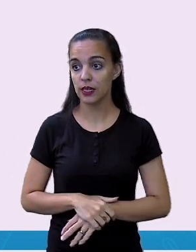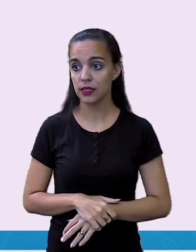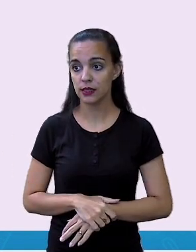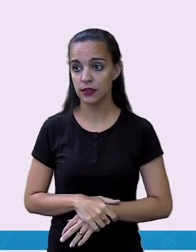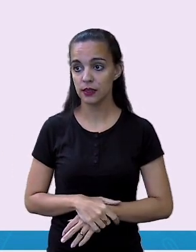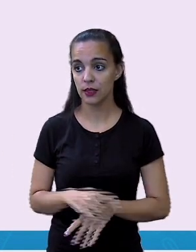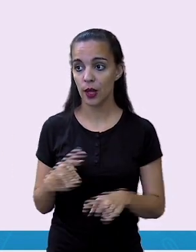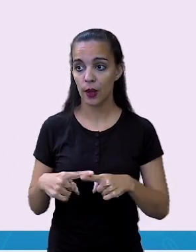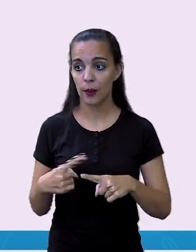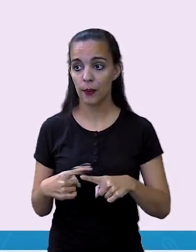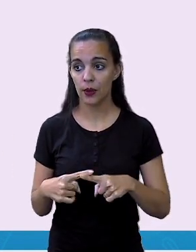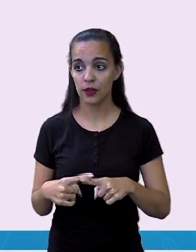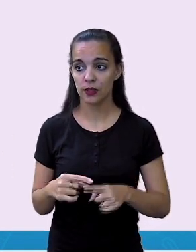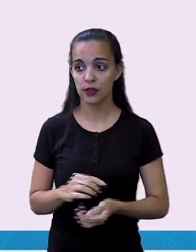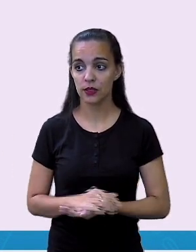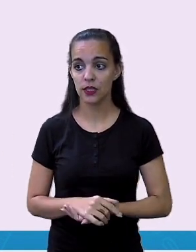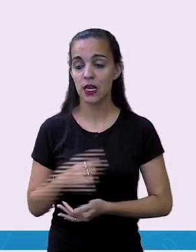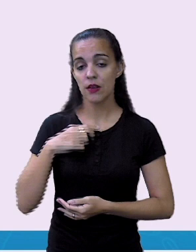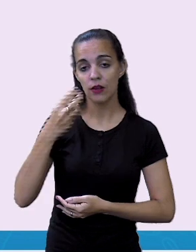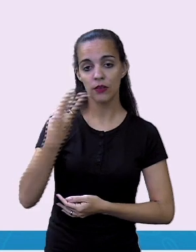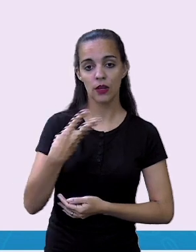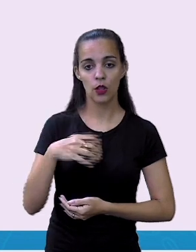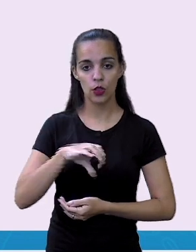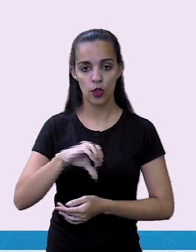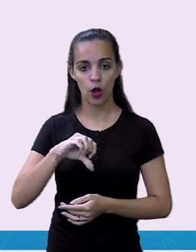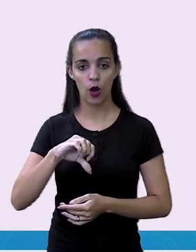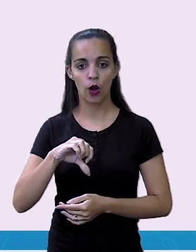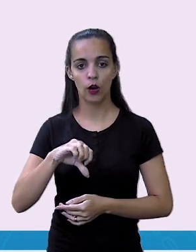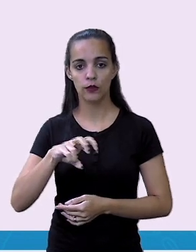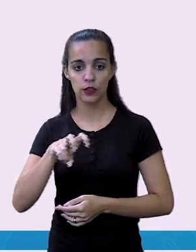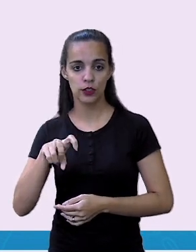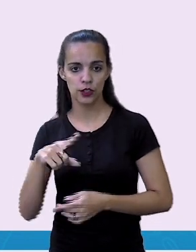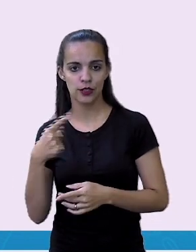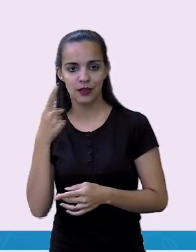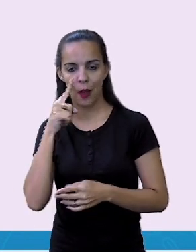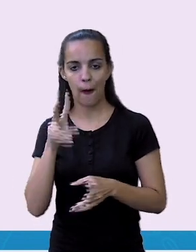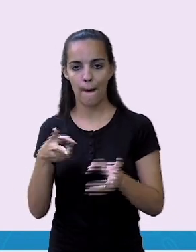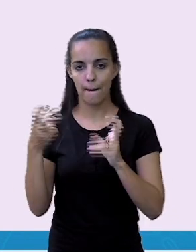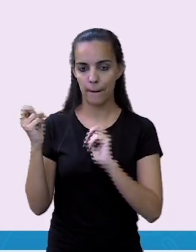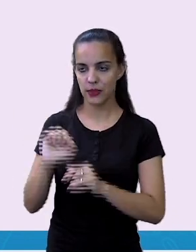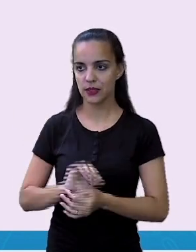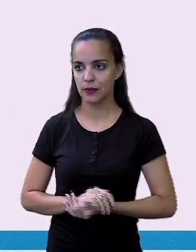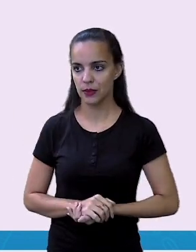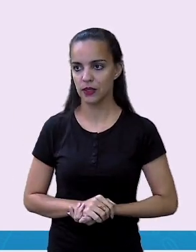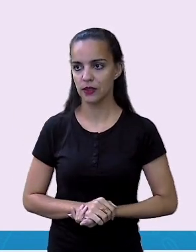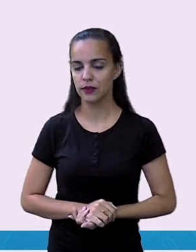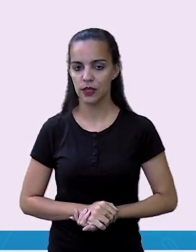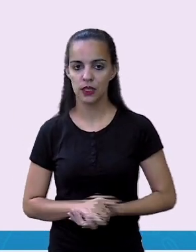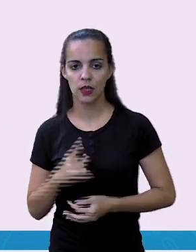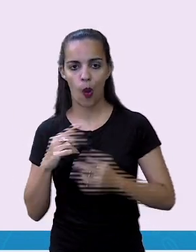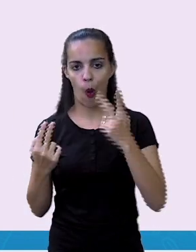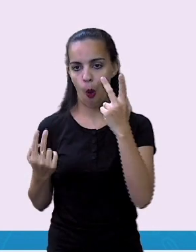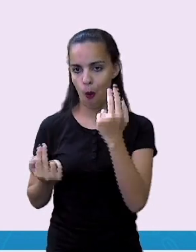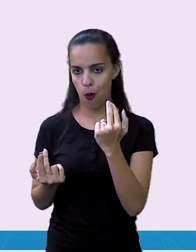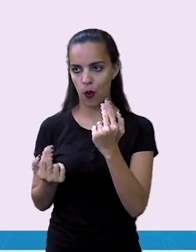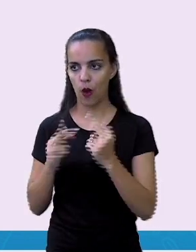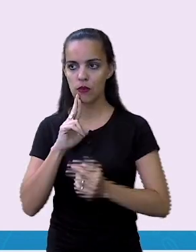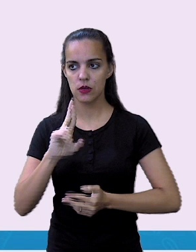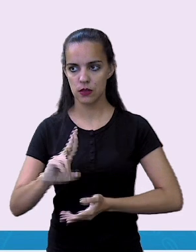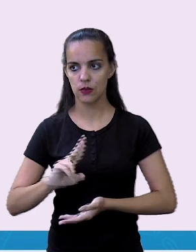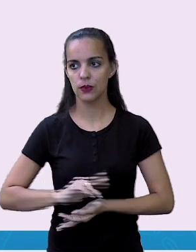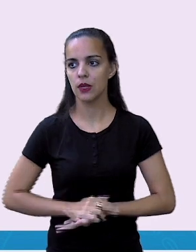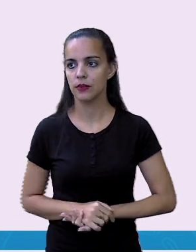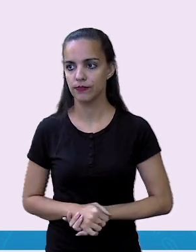3x, 9x2. Mais vezes menos, menos. 9 vezes 9, 81. E o